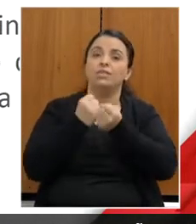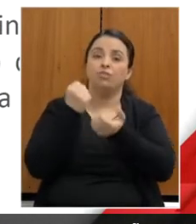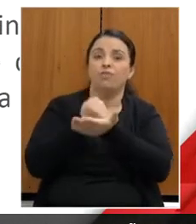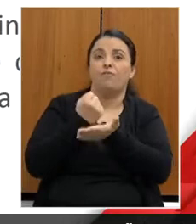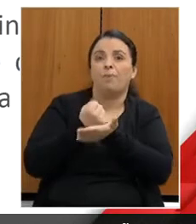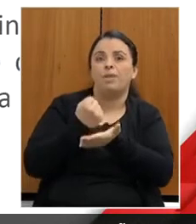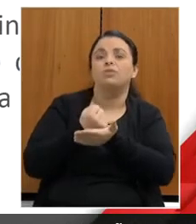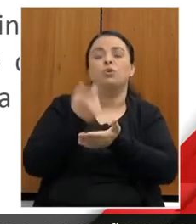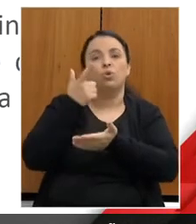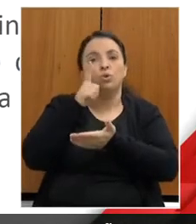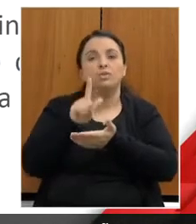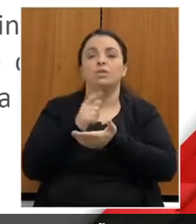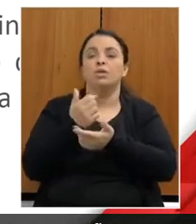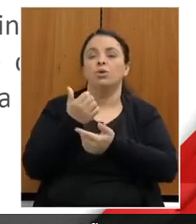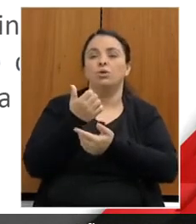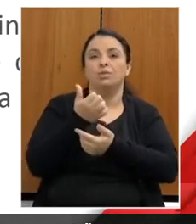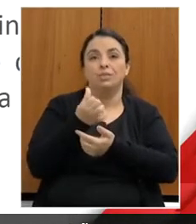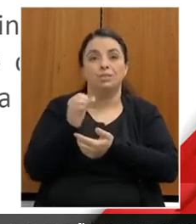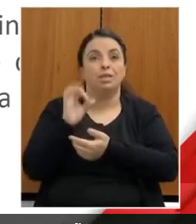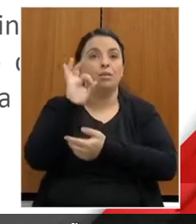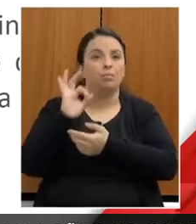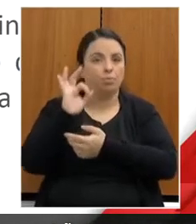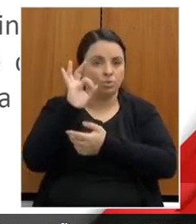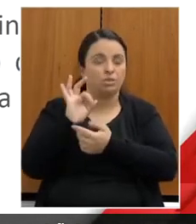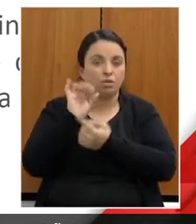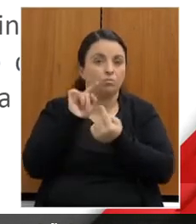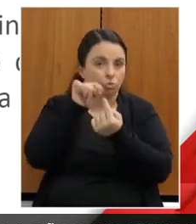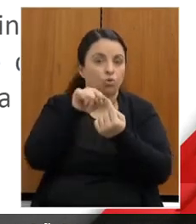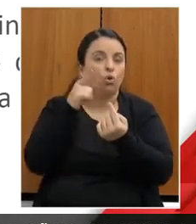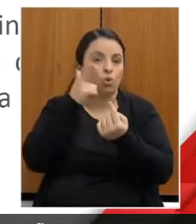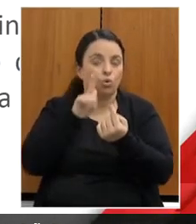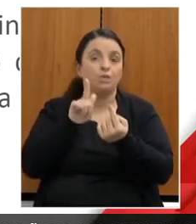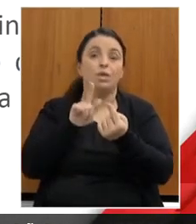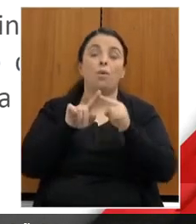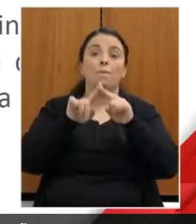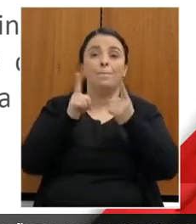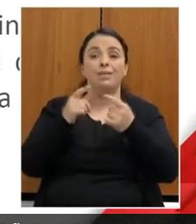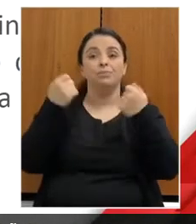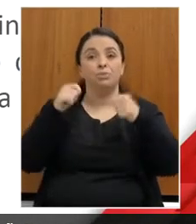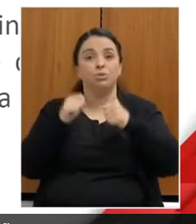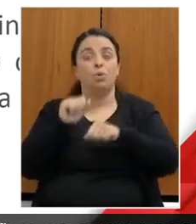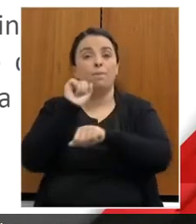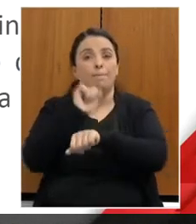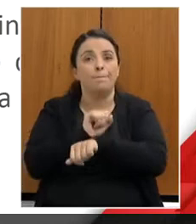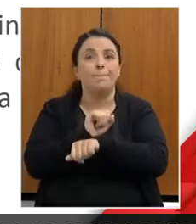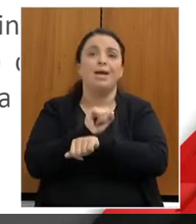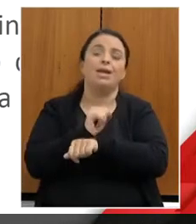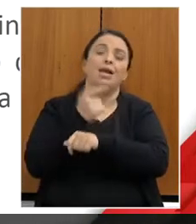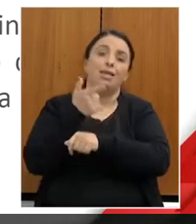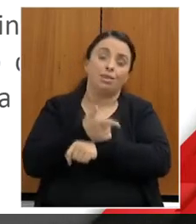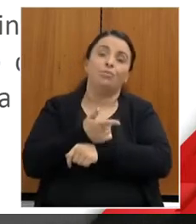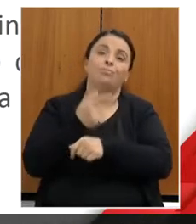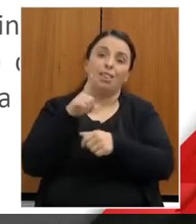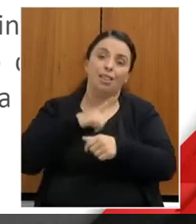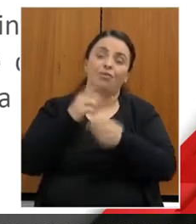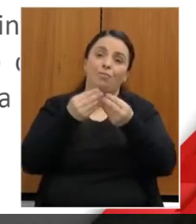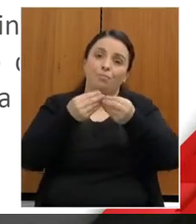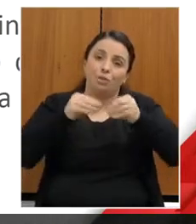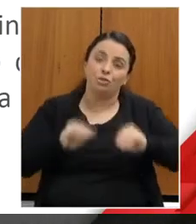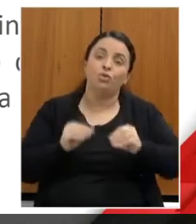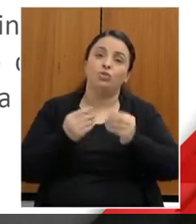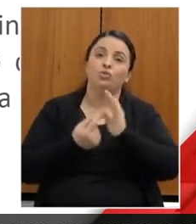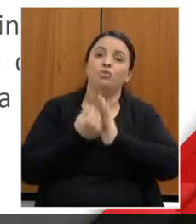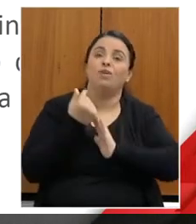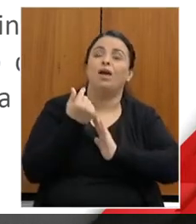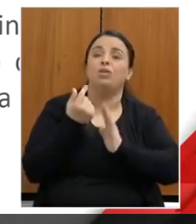e o monitoramento e validação dos indicadores foi interrompido durante o período de calamidade, impactando na liquidação dos valores correspondentes ao